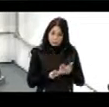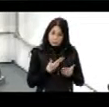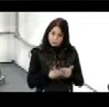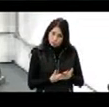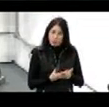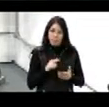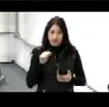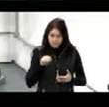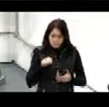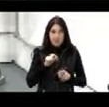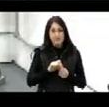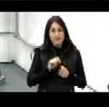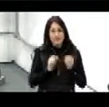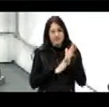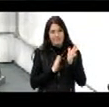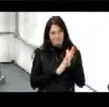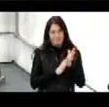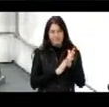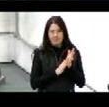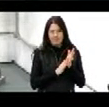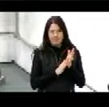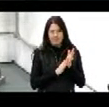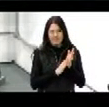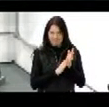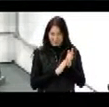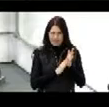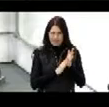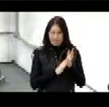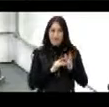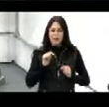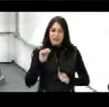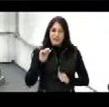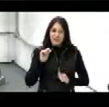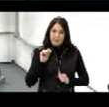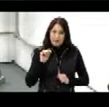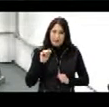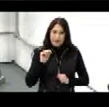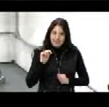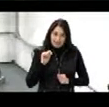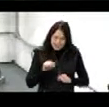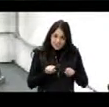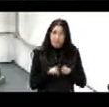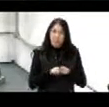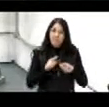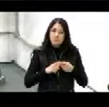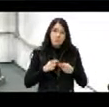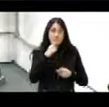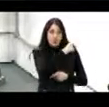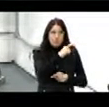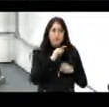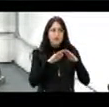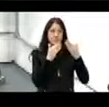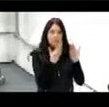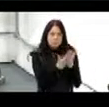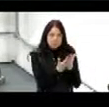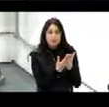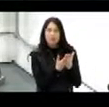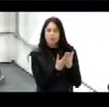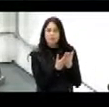isso, alguém que traduz isto nos bancos escolares. Dizer